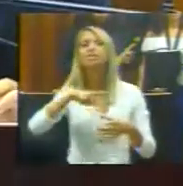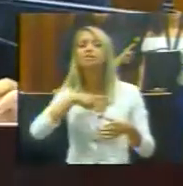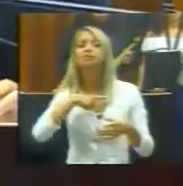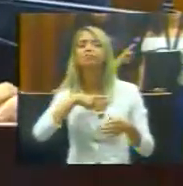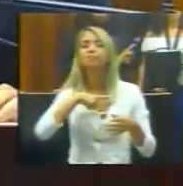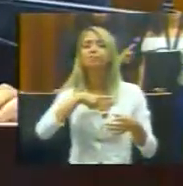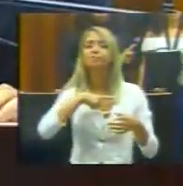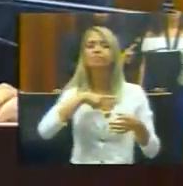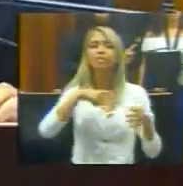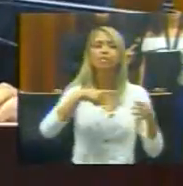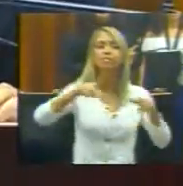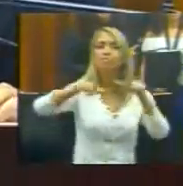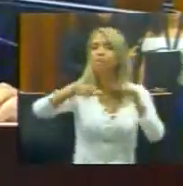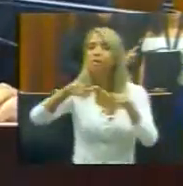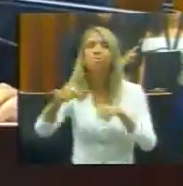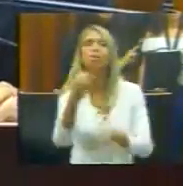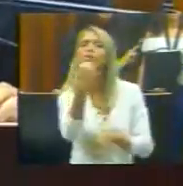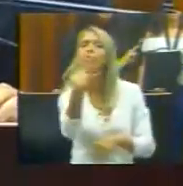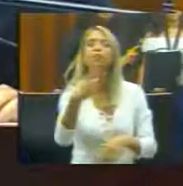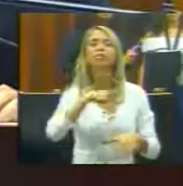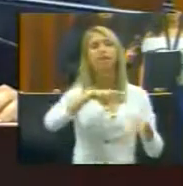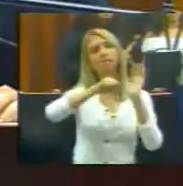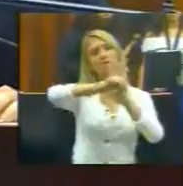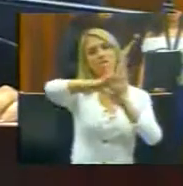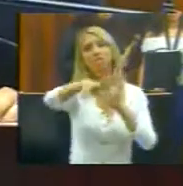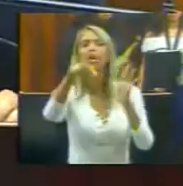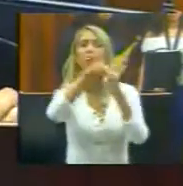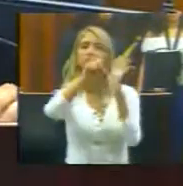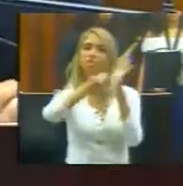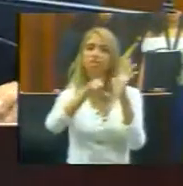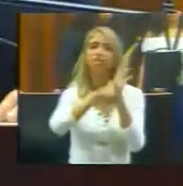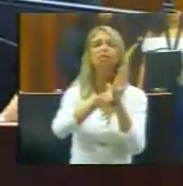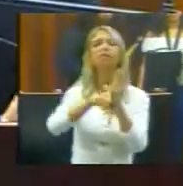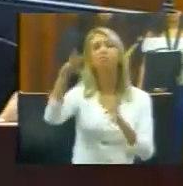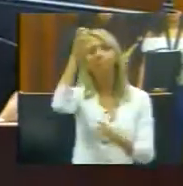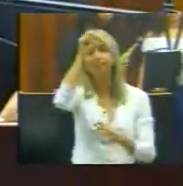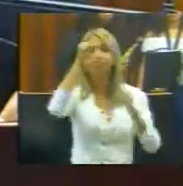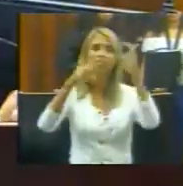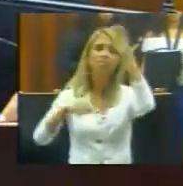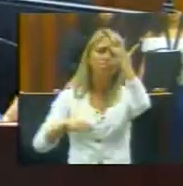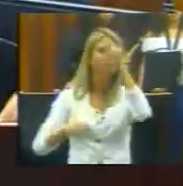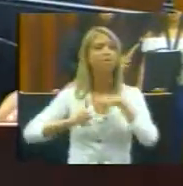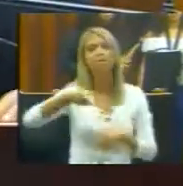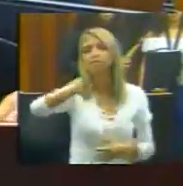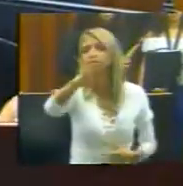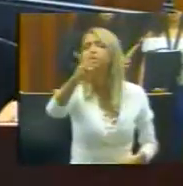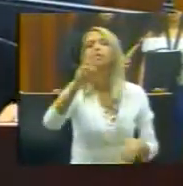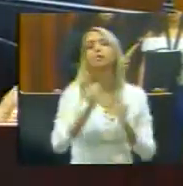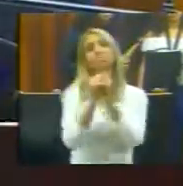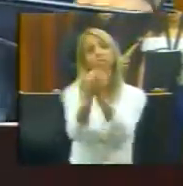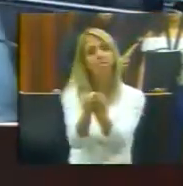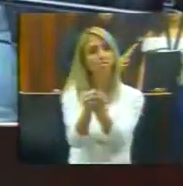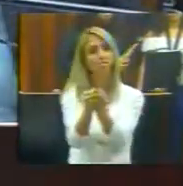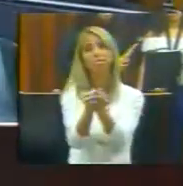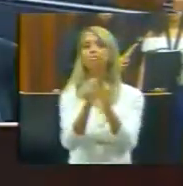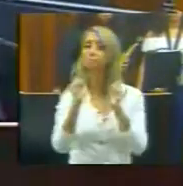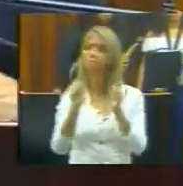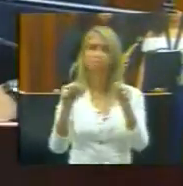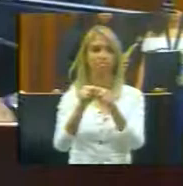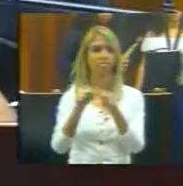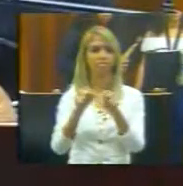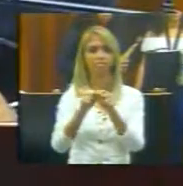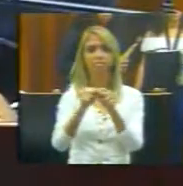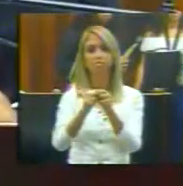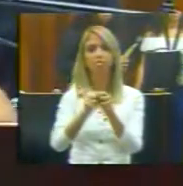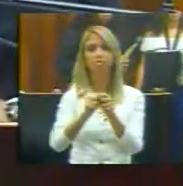fazer propostas de indicação e projeto de lei, eles vão poder fazer isso também em conjunto, vai poder ser feito mais de